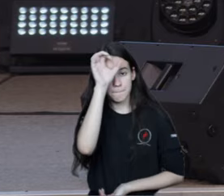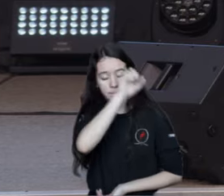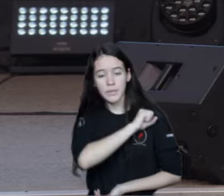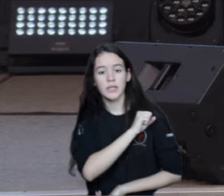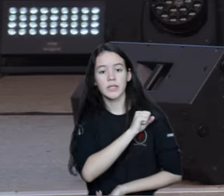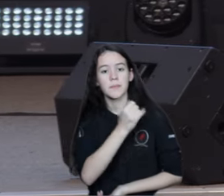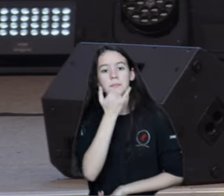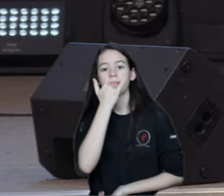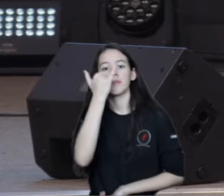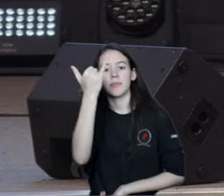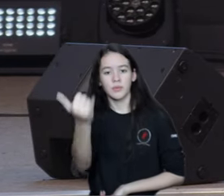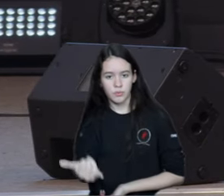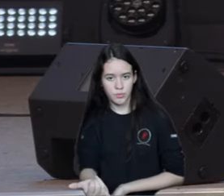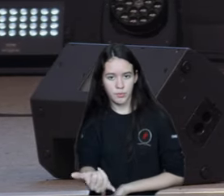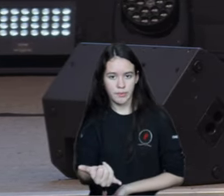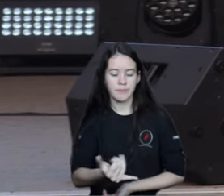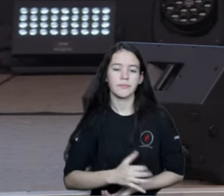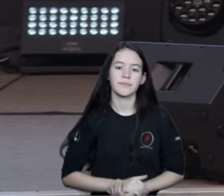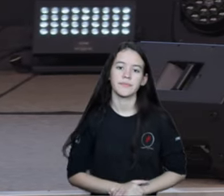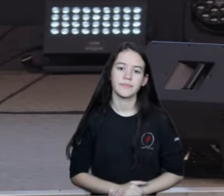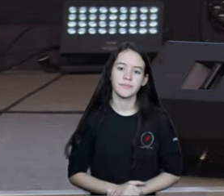a perdoar